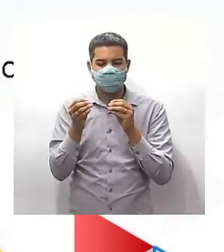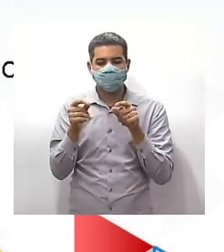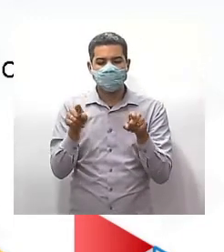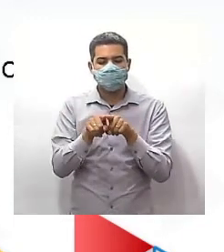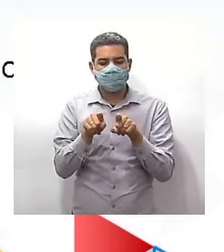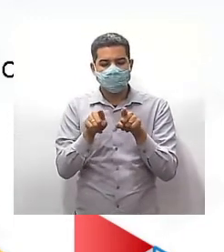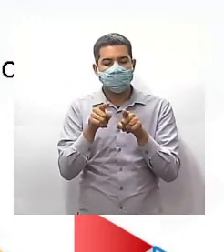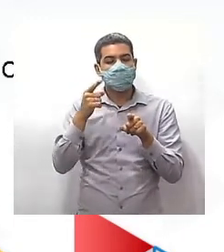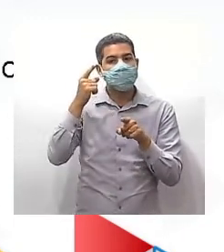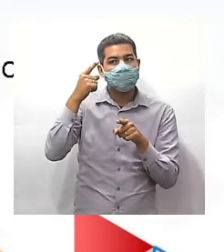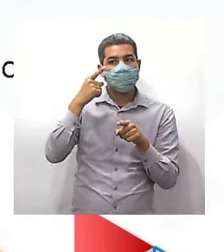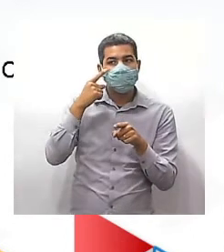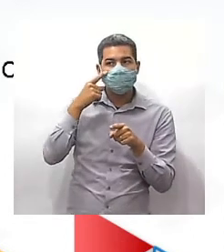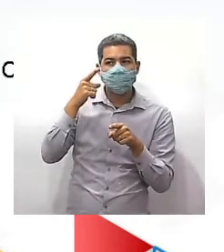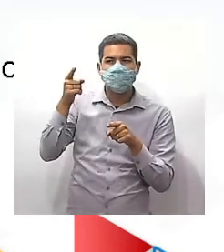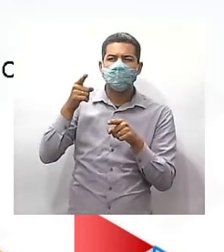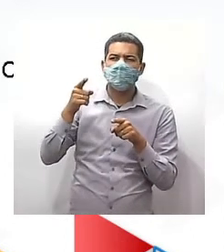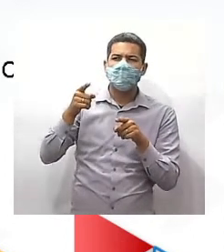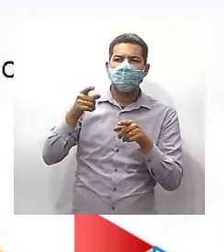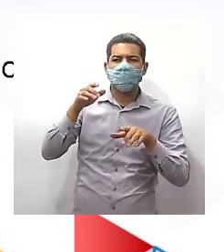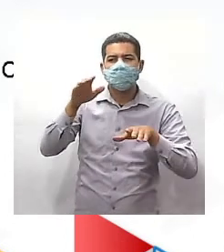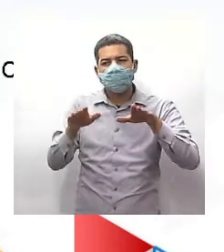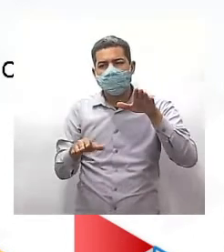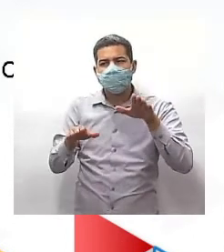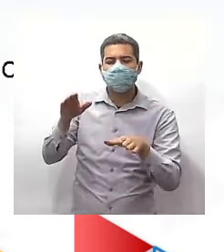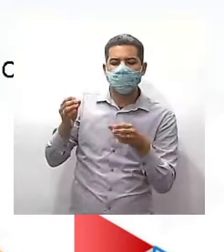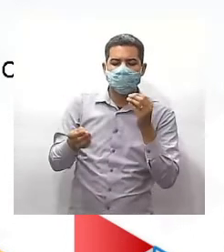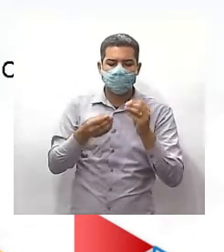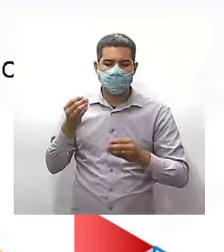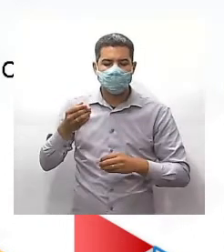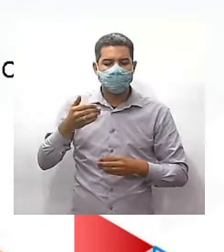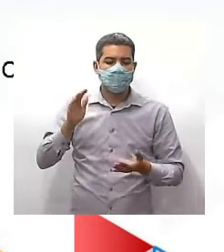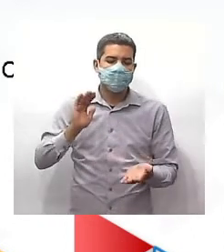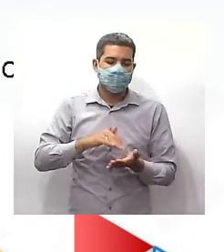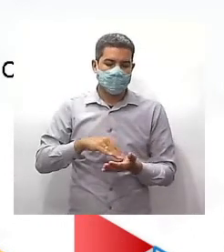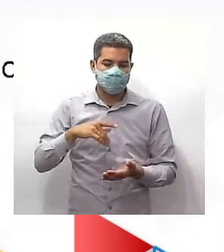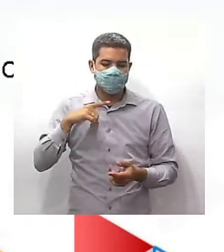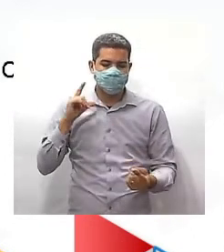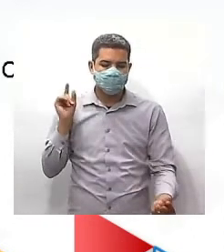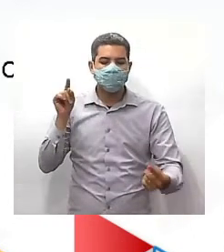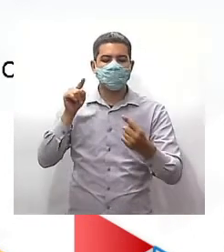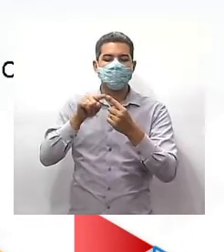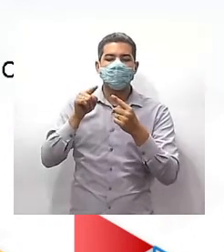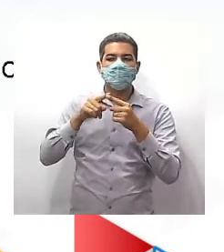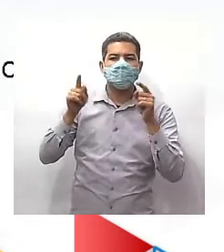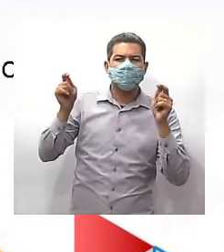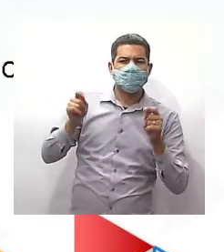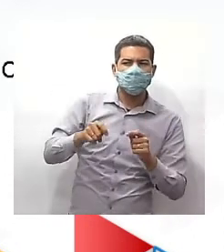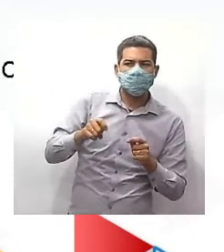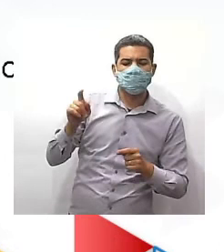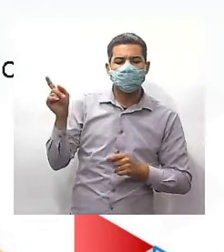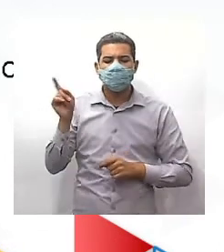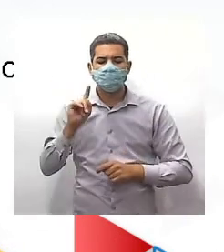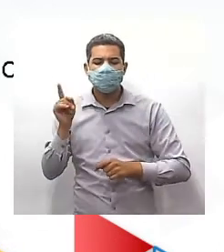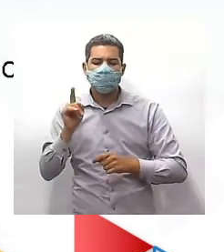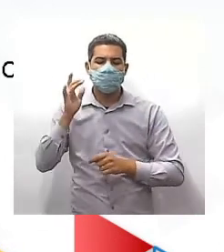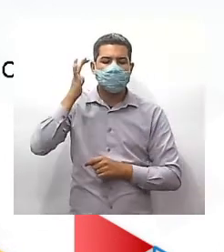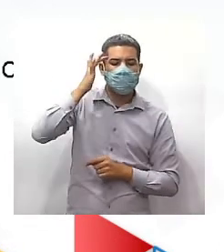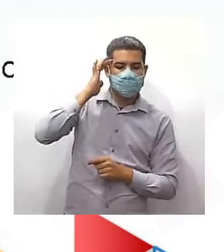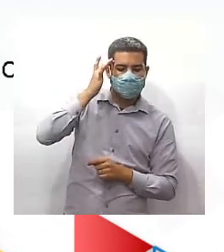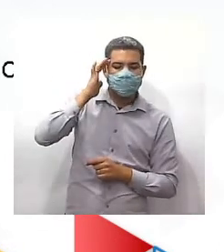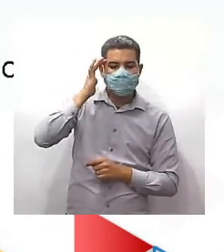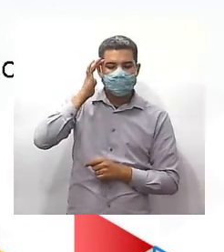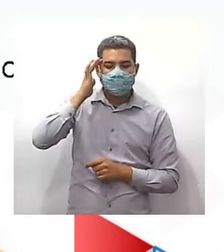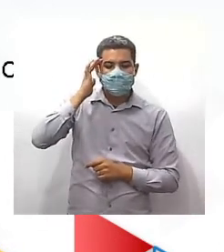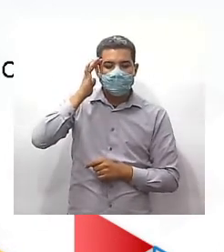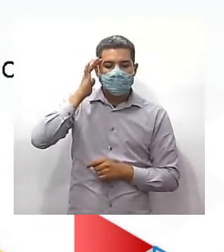estimativa, tá? Por fim, nós vamos ter a aplicação dos testes de hipótese em relação aos parâmetros e análise da